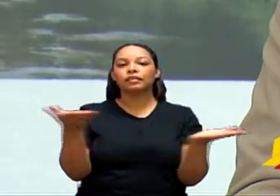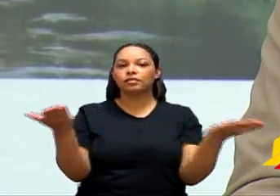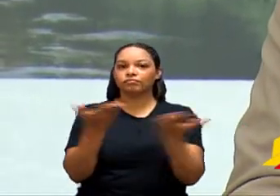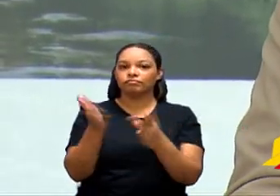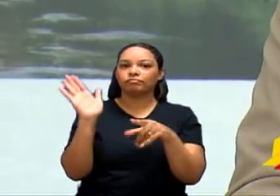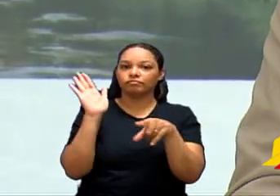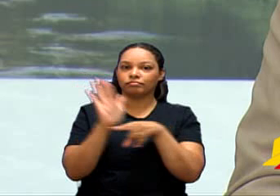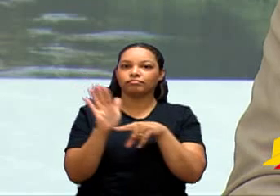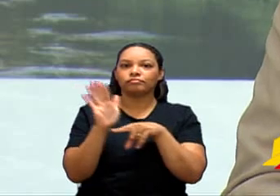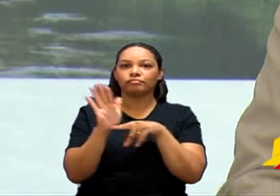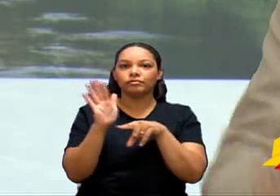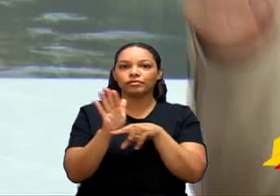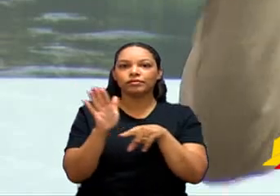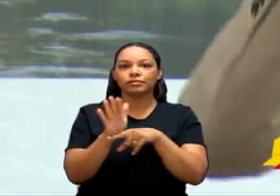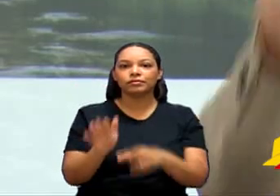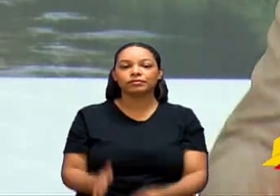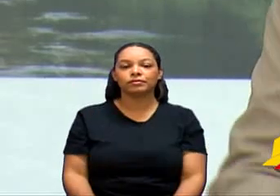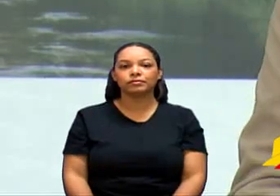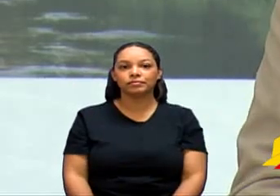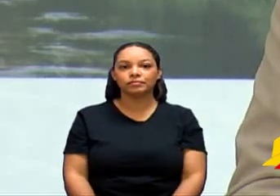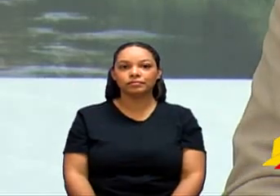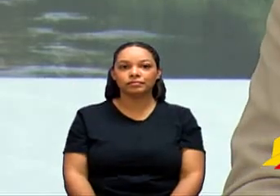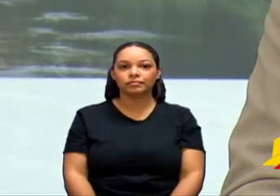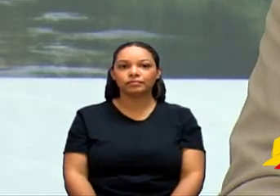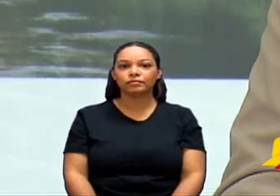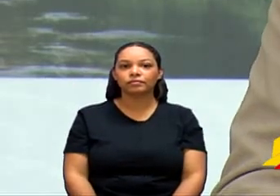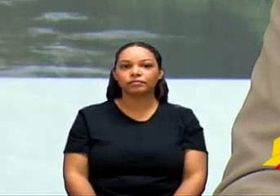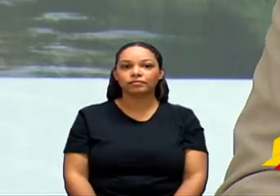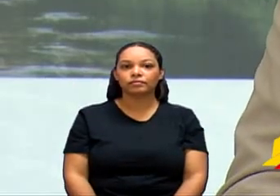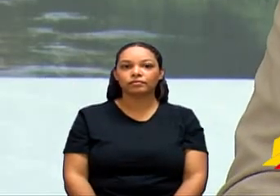Sorocaba. Sim, vereador. É o Fábio e depois a vereadora.